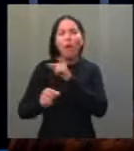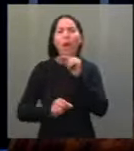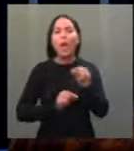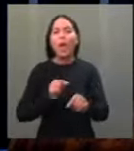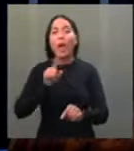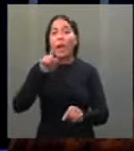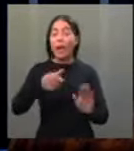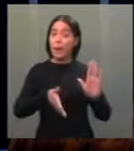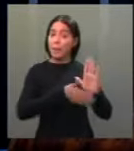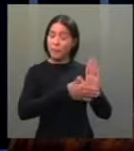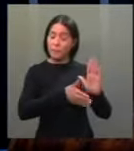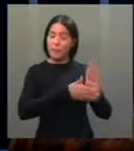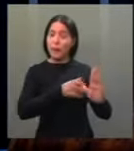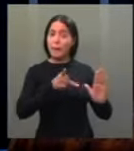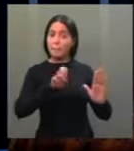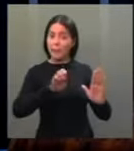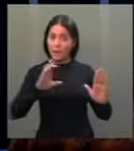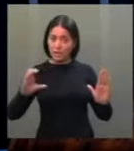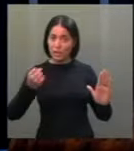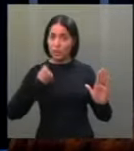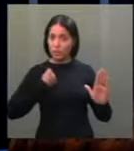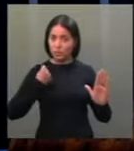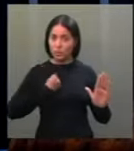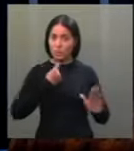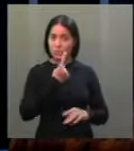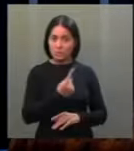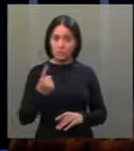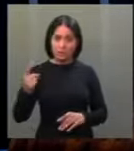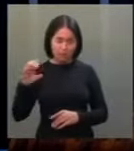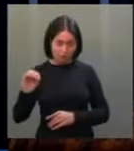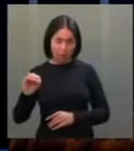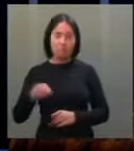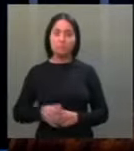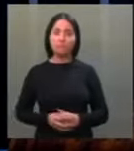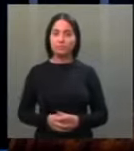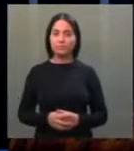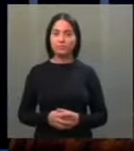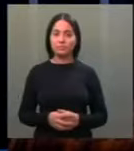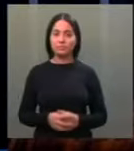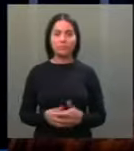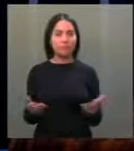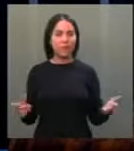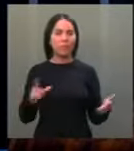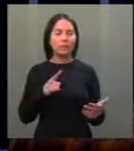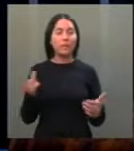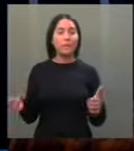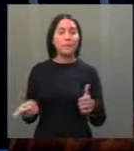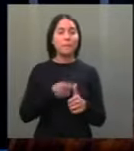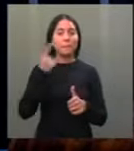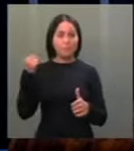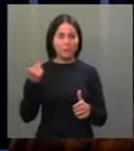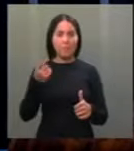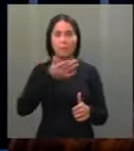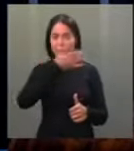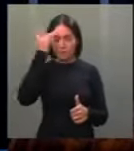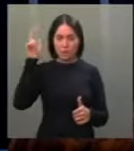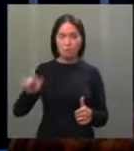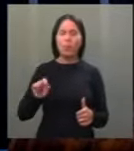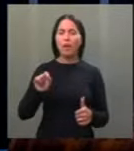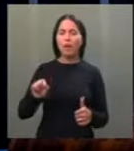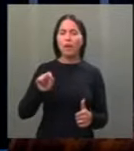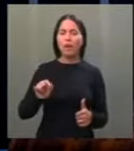110 do Senado Federal, cujo primeiro signatário é o ex-presidente, nosso colega senador Davi